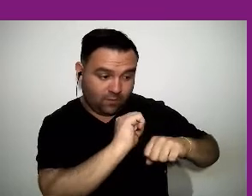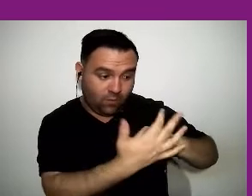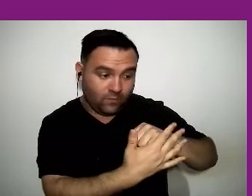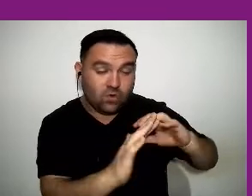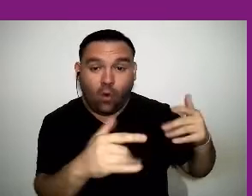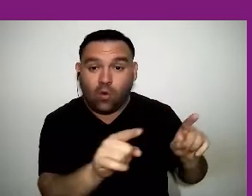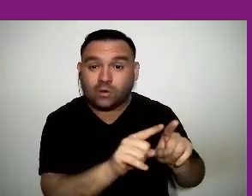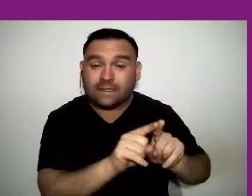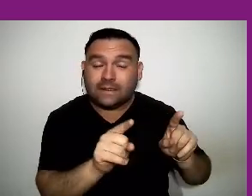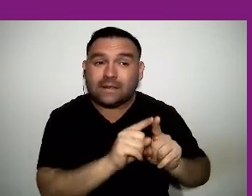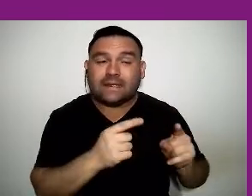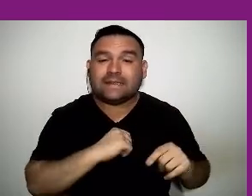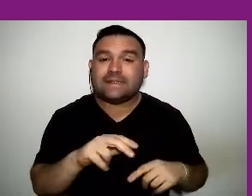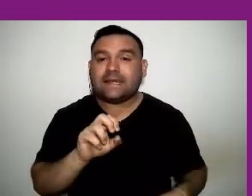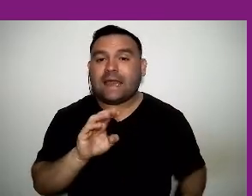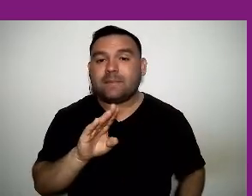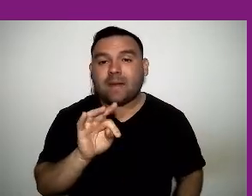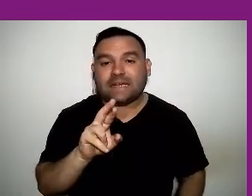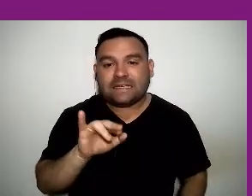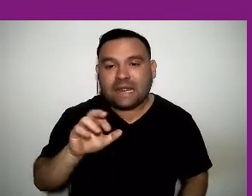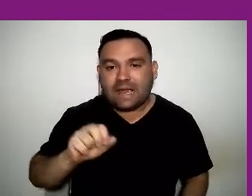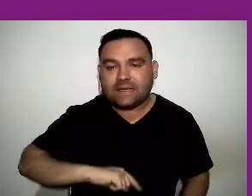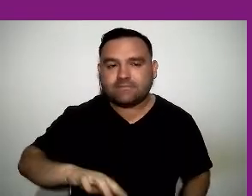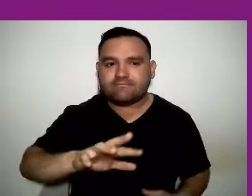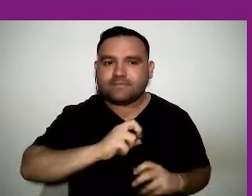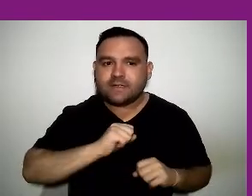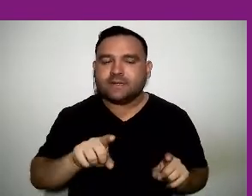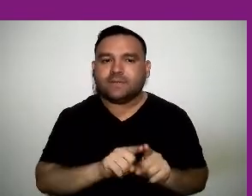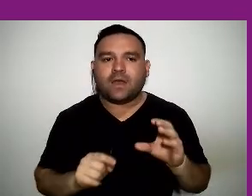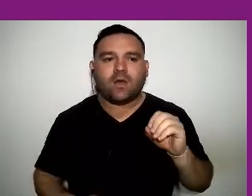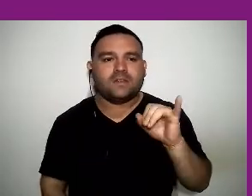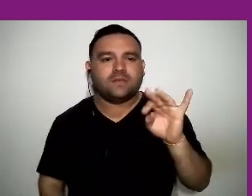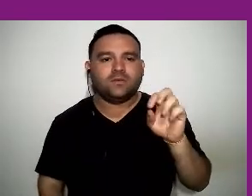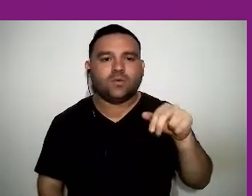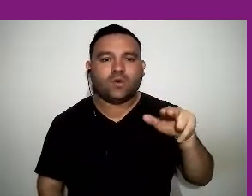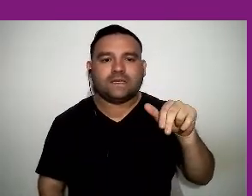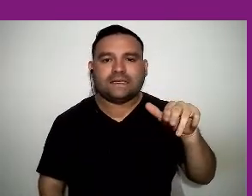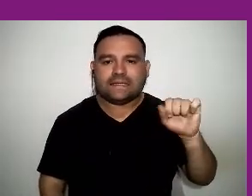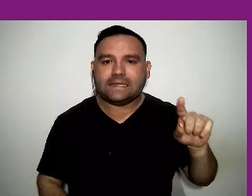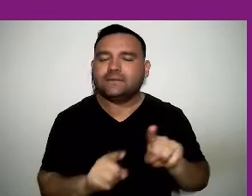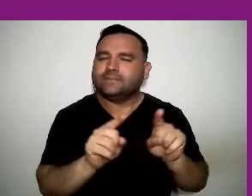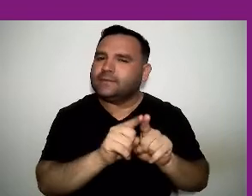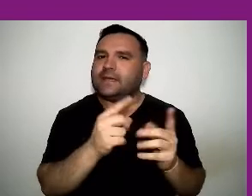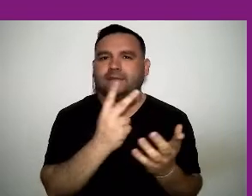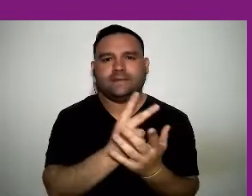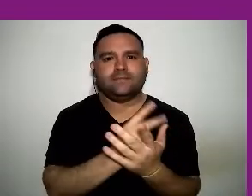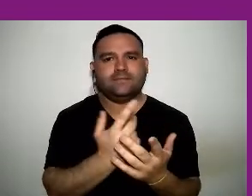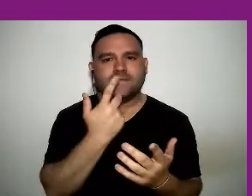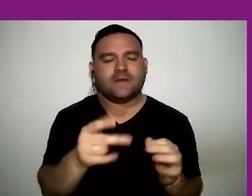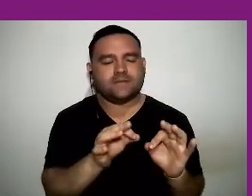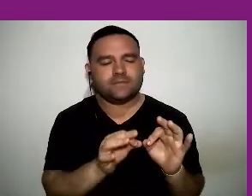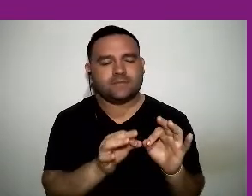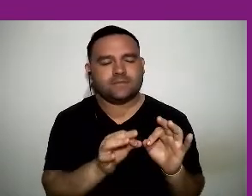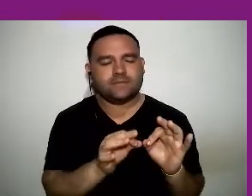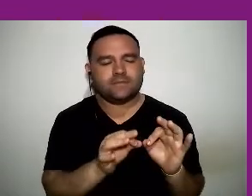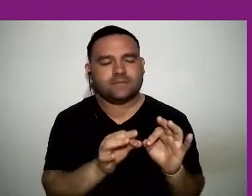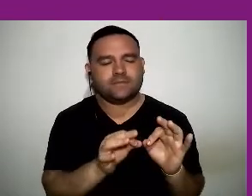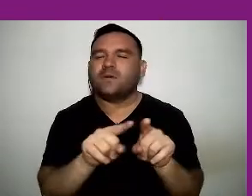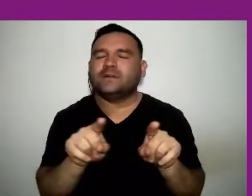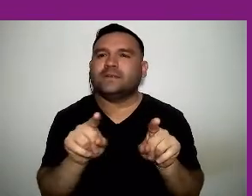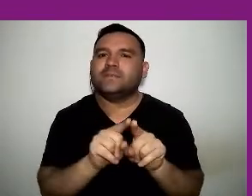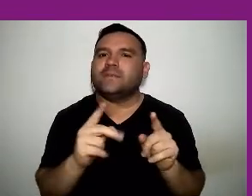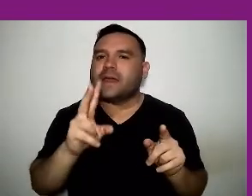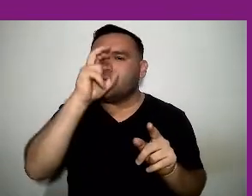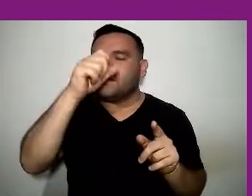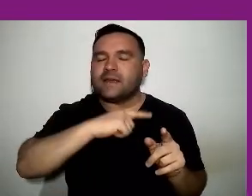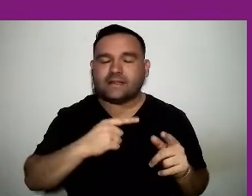está com uma infecção bacteriana associada. A procalcitonina foi muito frequentemente medida, assim como a gravidade do